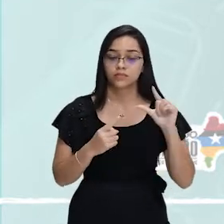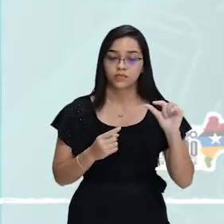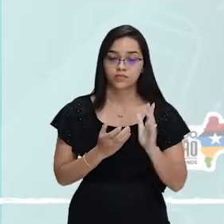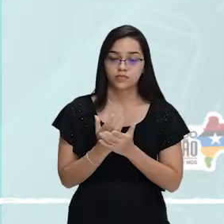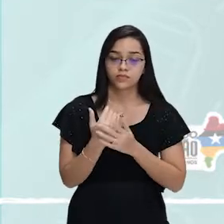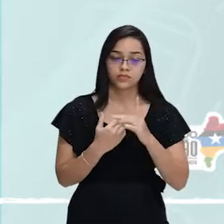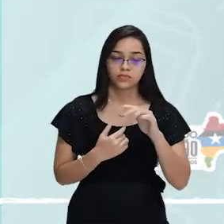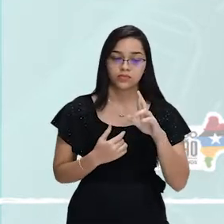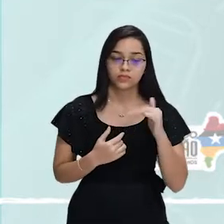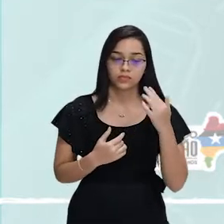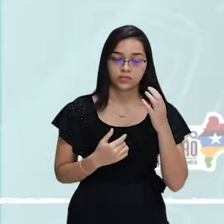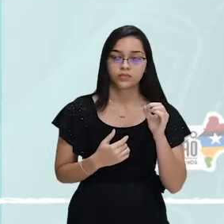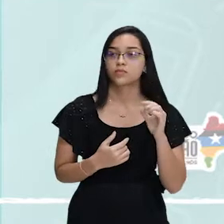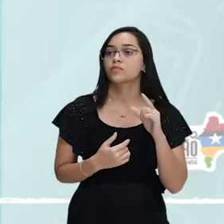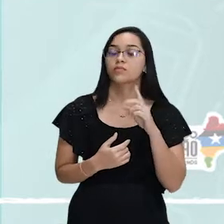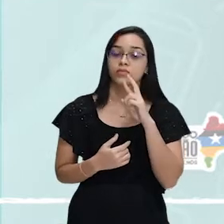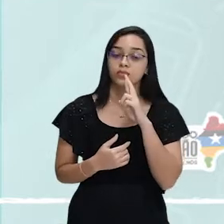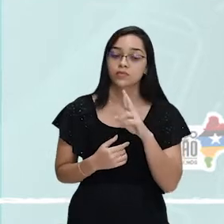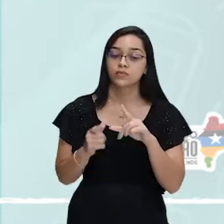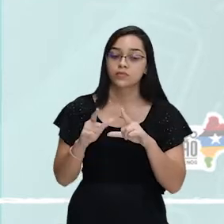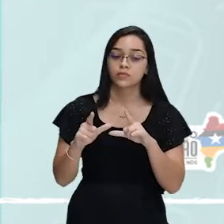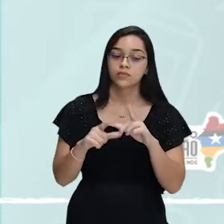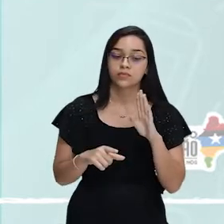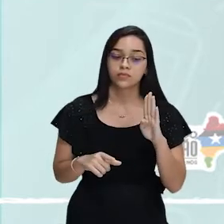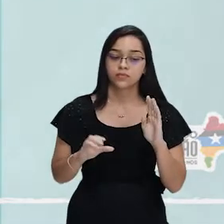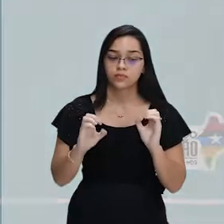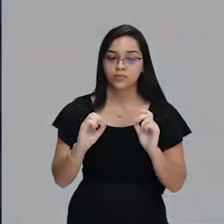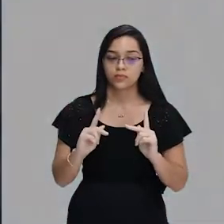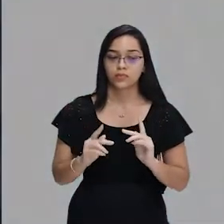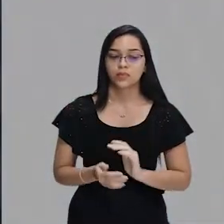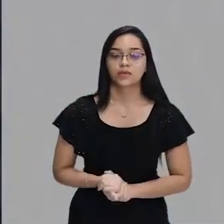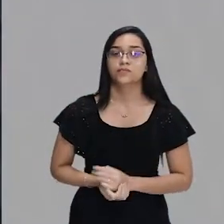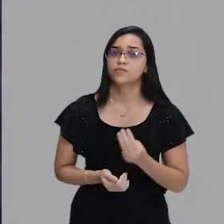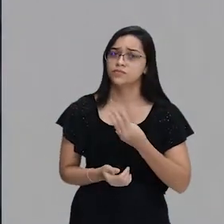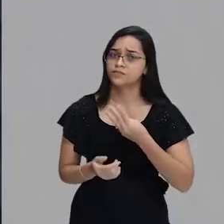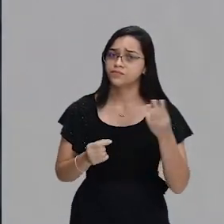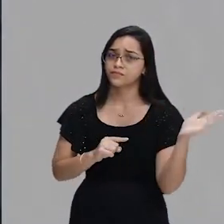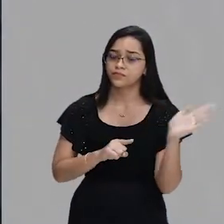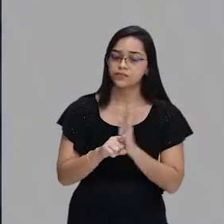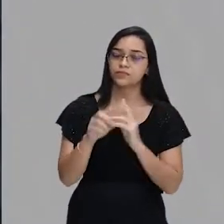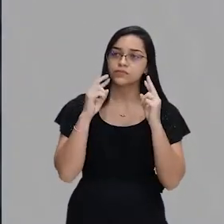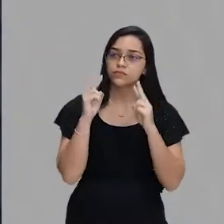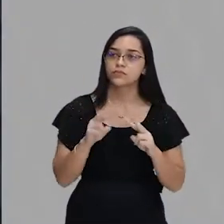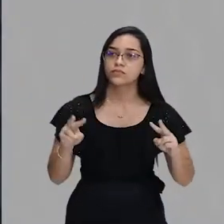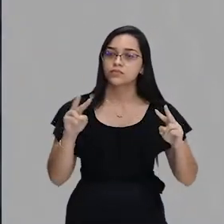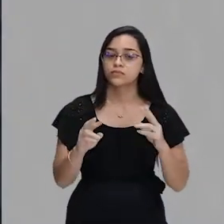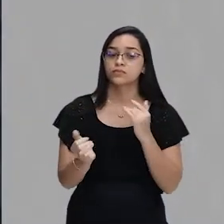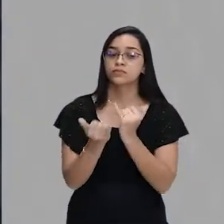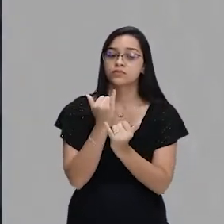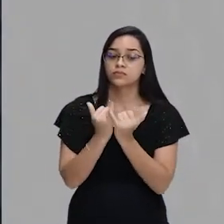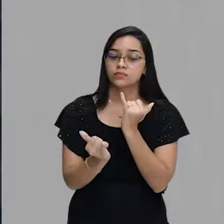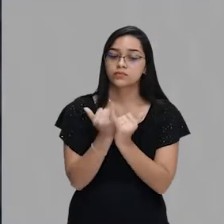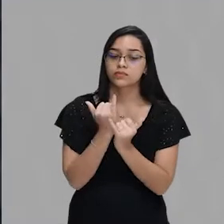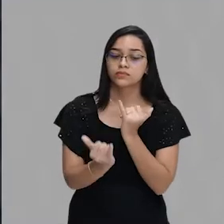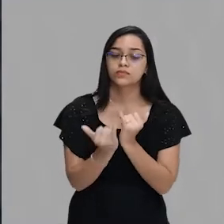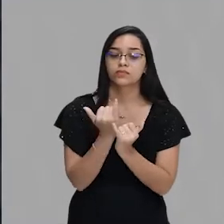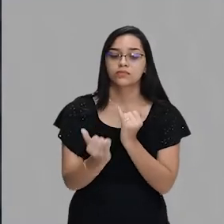obteve o menor desvio padrão. Resposta letra B. Vamos para a próxima. Olha, questão muito parecida,